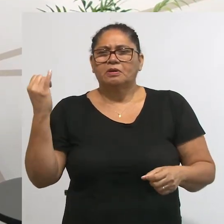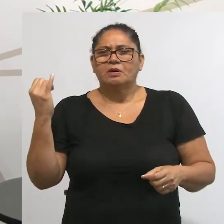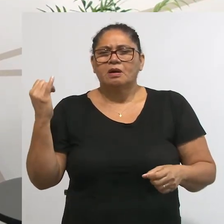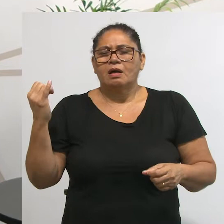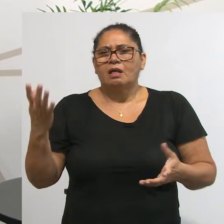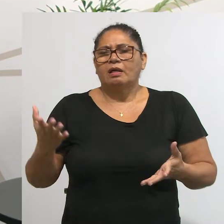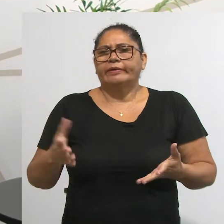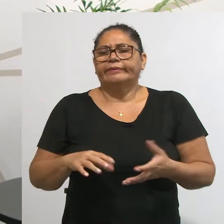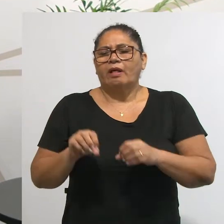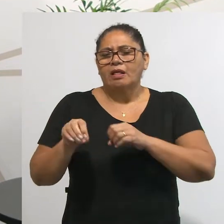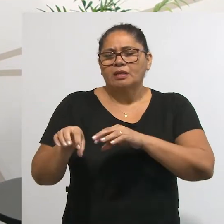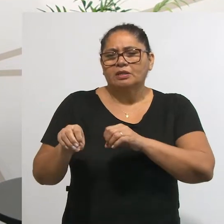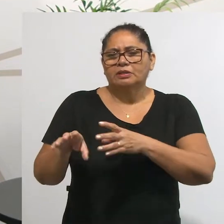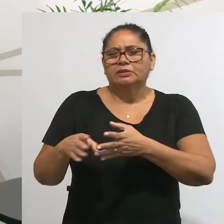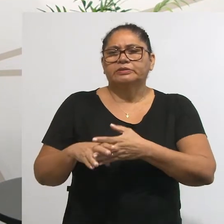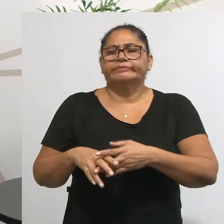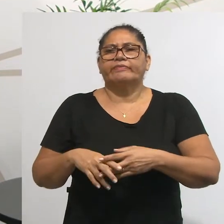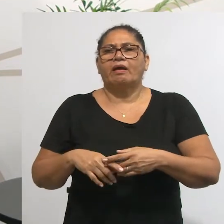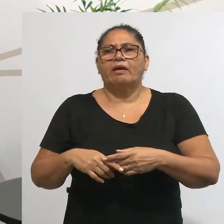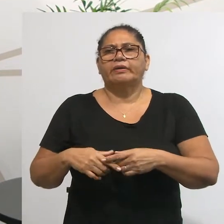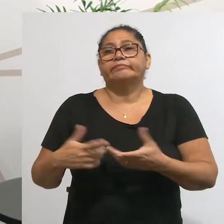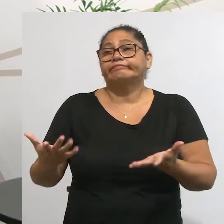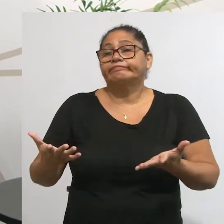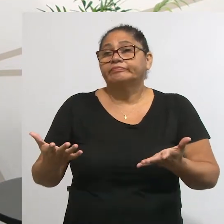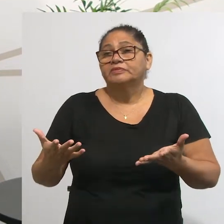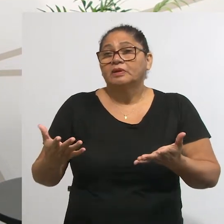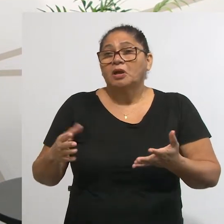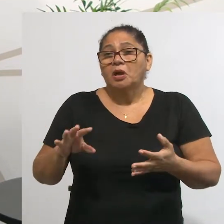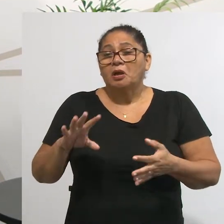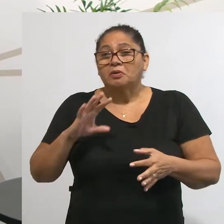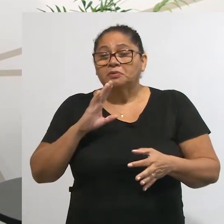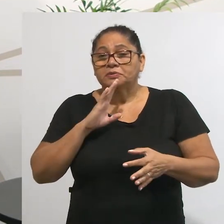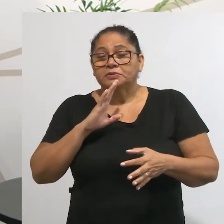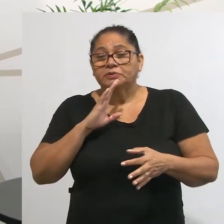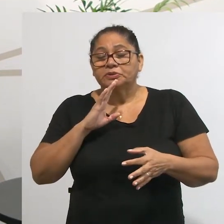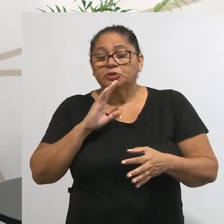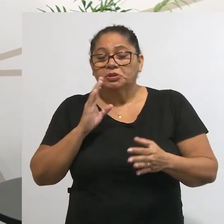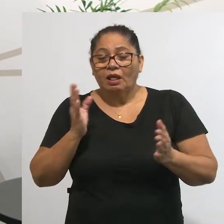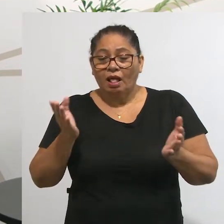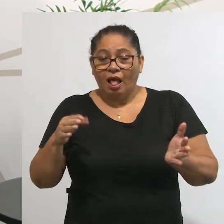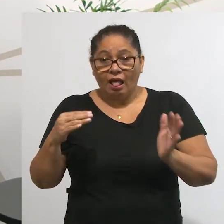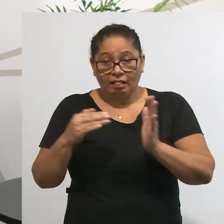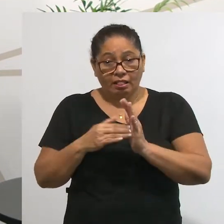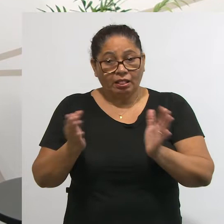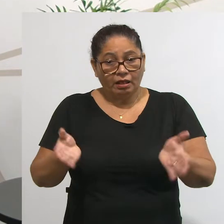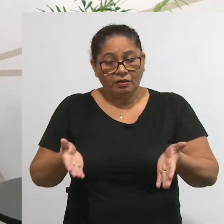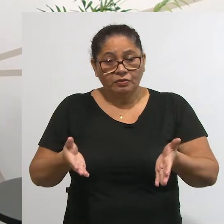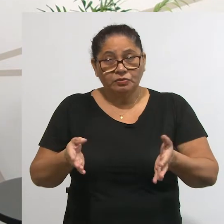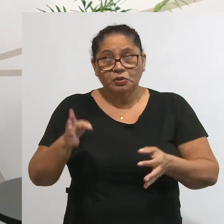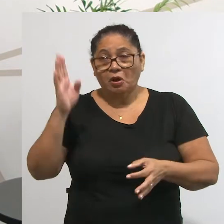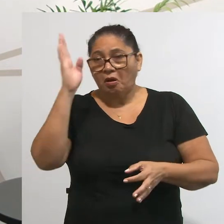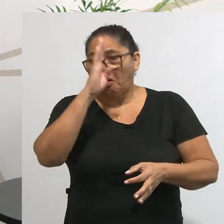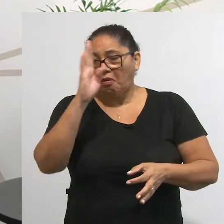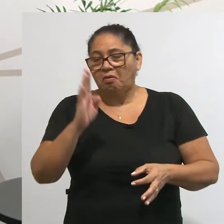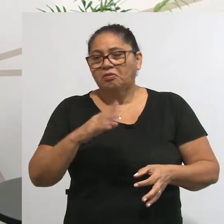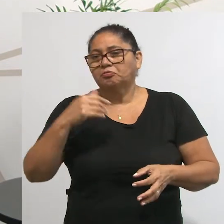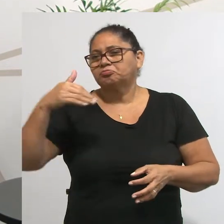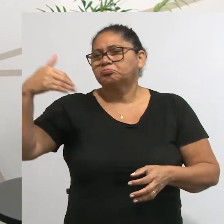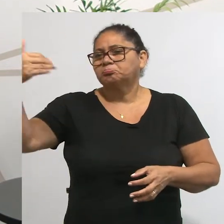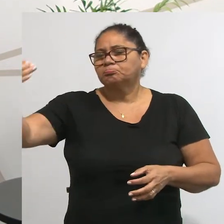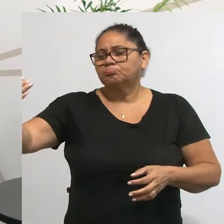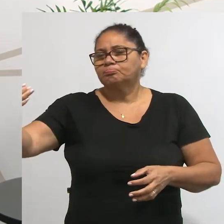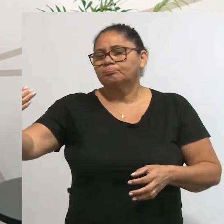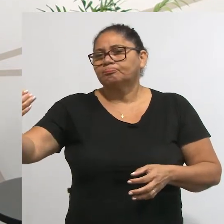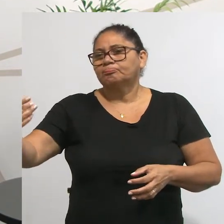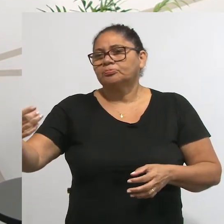de alfabetização, uma proposta revolucionária que ficou muito mais conhecida ainda hoje fora do Brasil do que dentro do